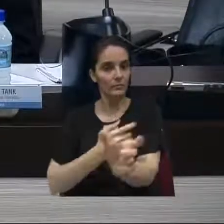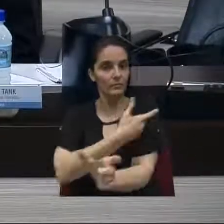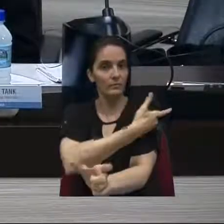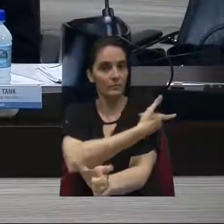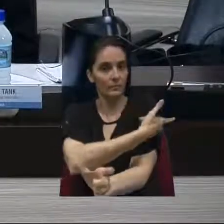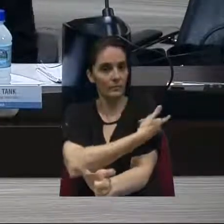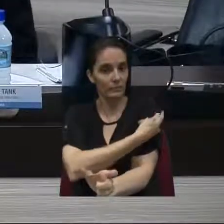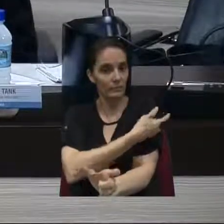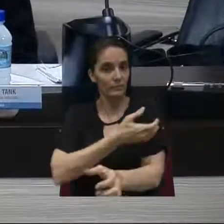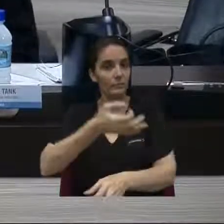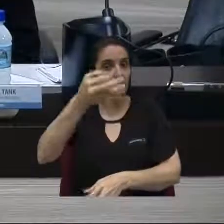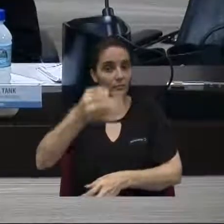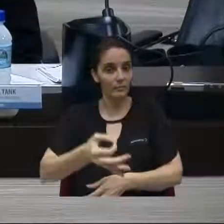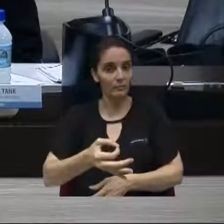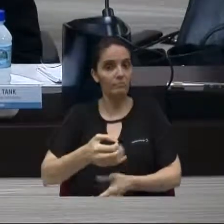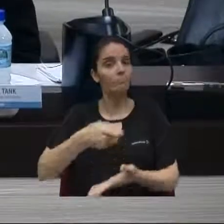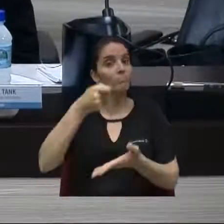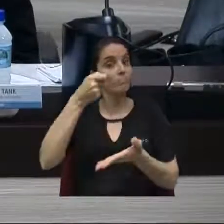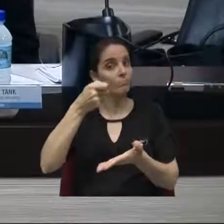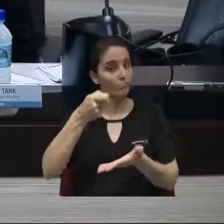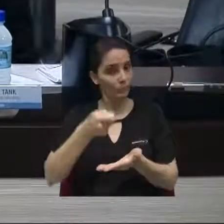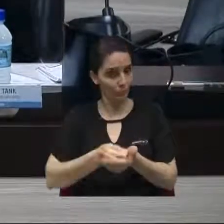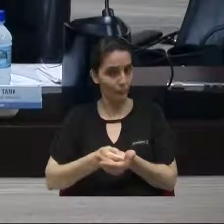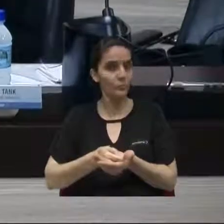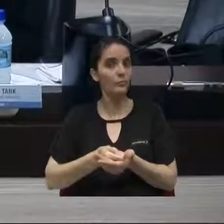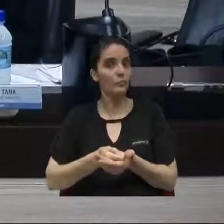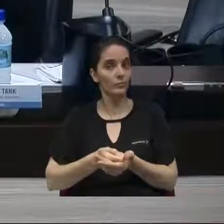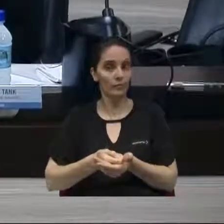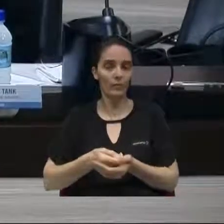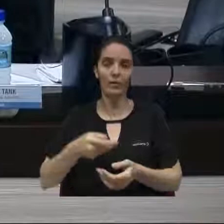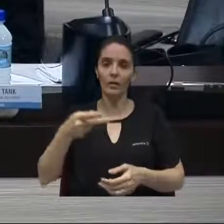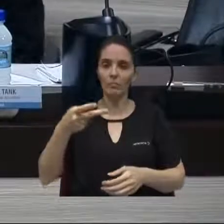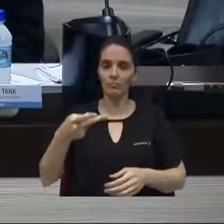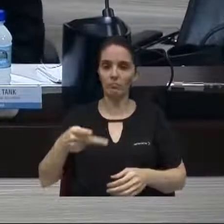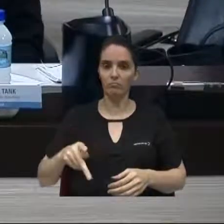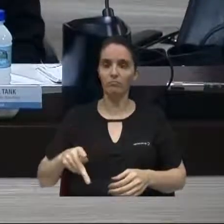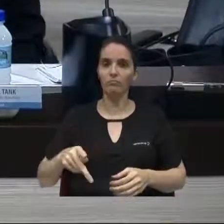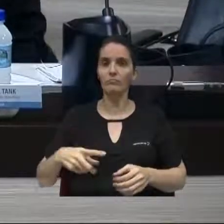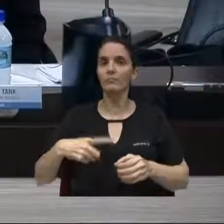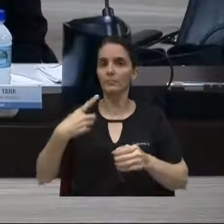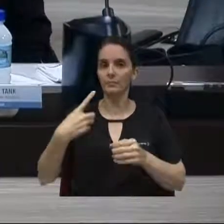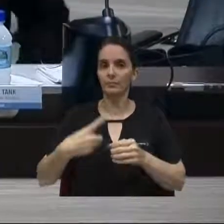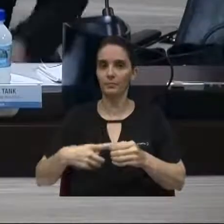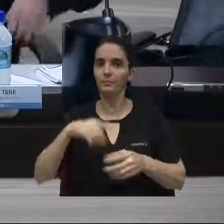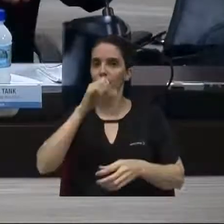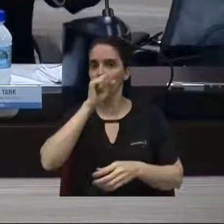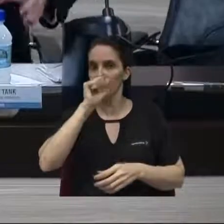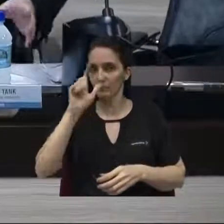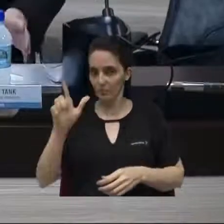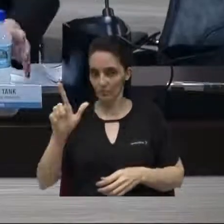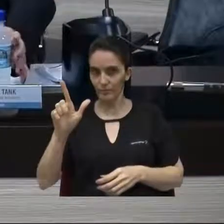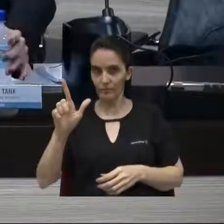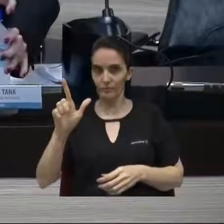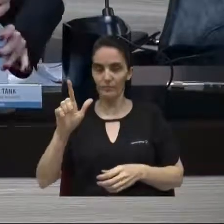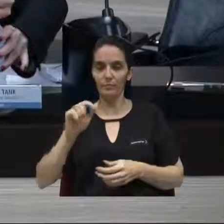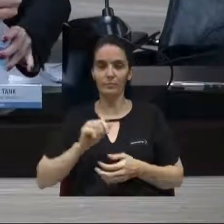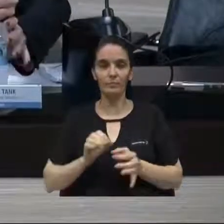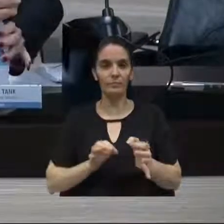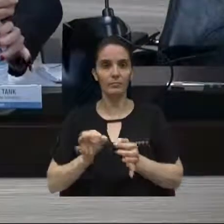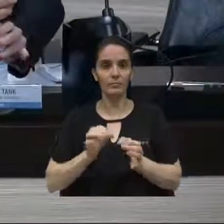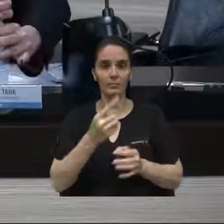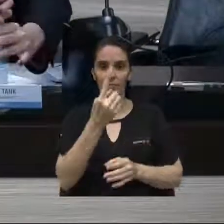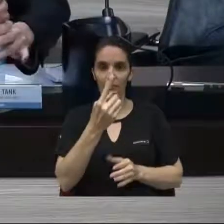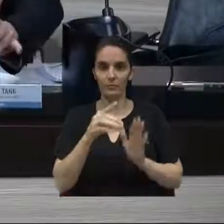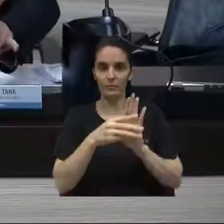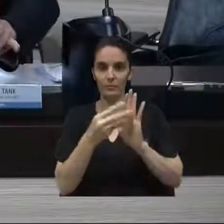no ato da matrícula e rematrícula em escolas públicas e particulares do município de Limeira. O projeto contém